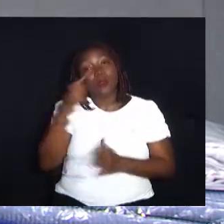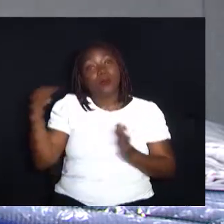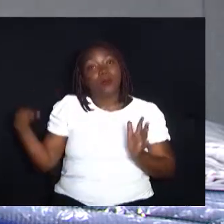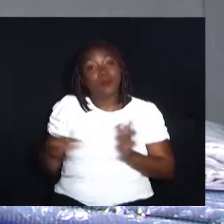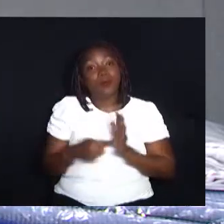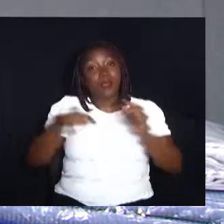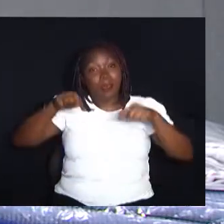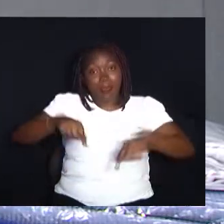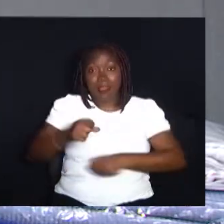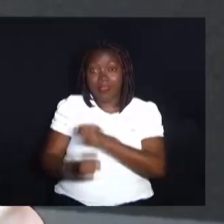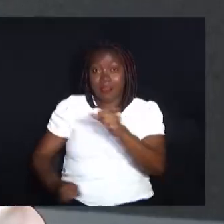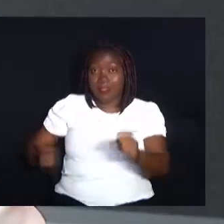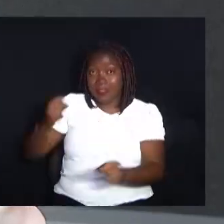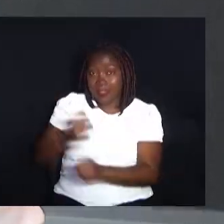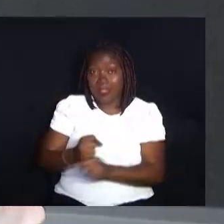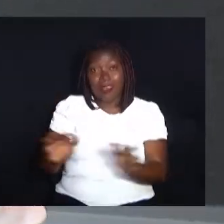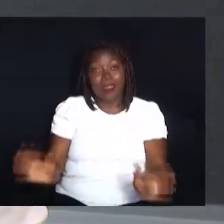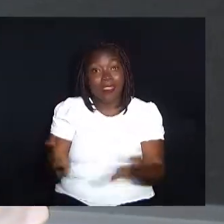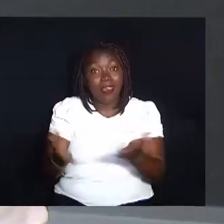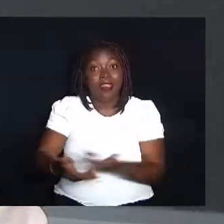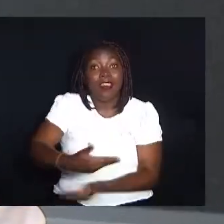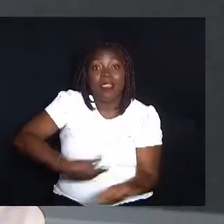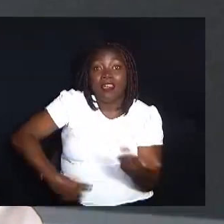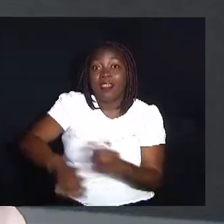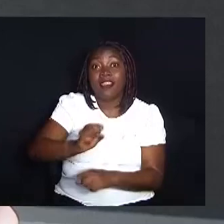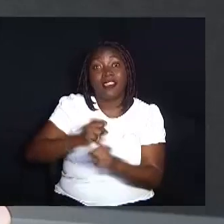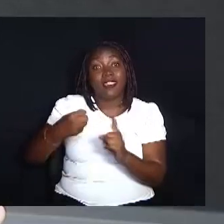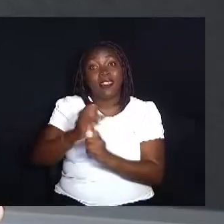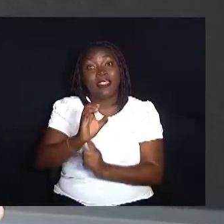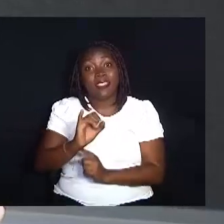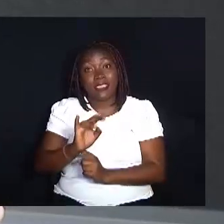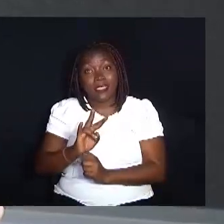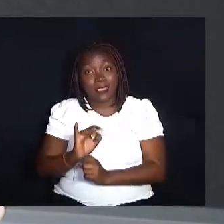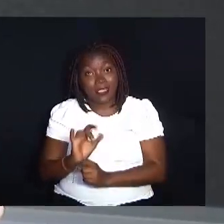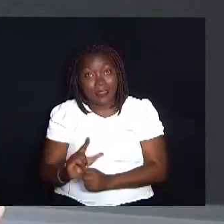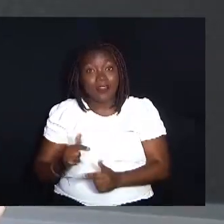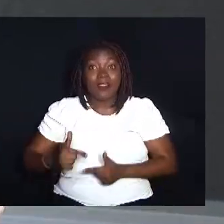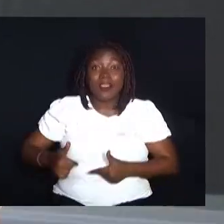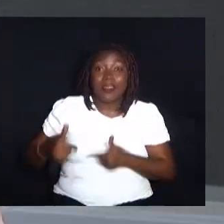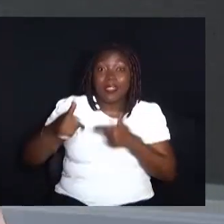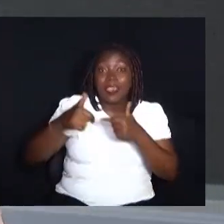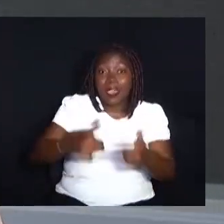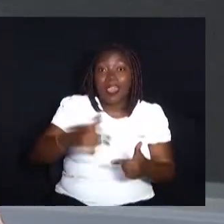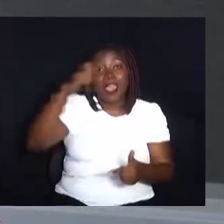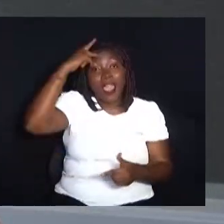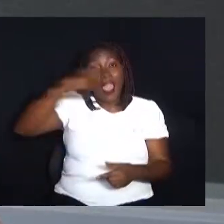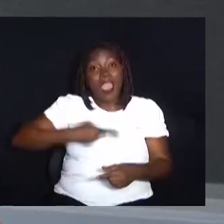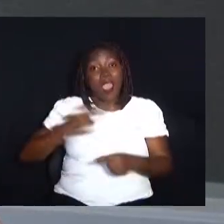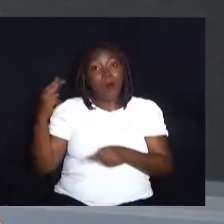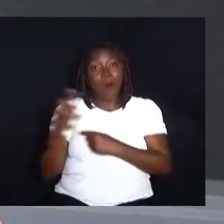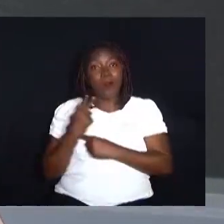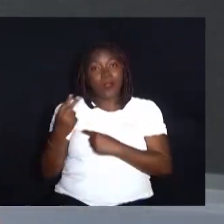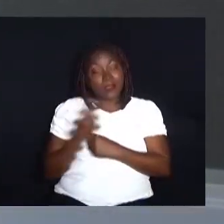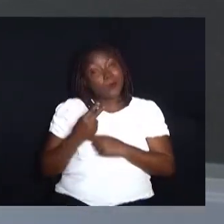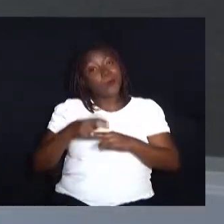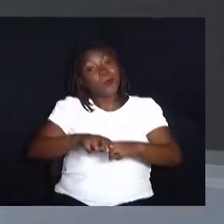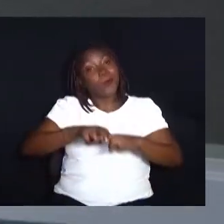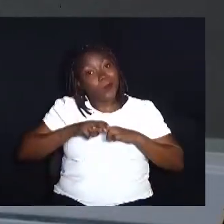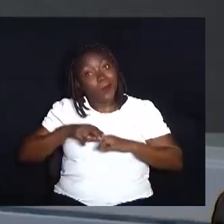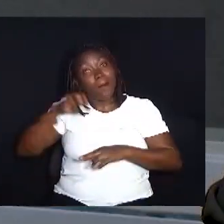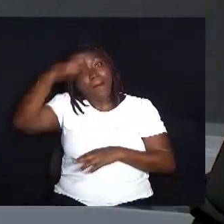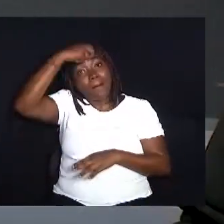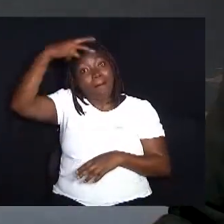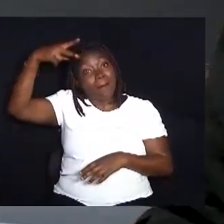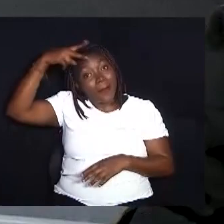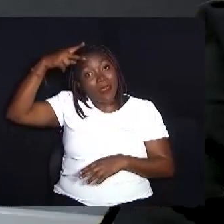familiar Ou ninguém possa acolher uma das metas deste ano é promover o envolvimento da sociedade em ações de